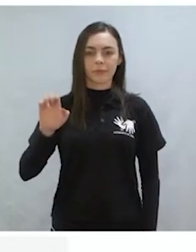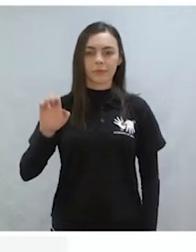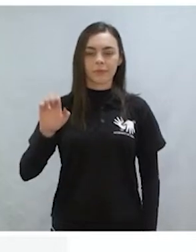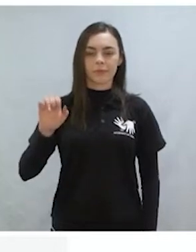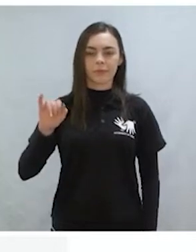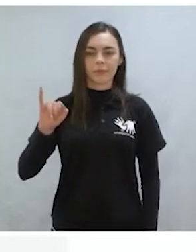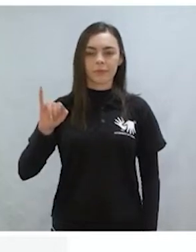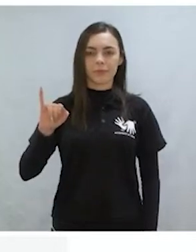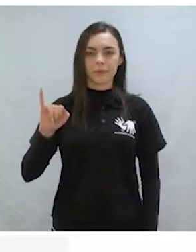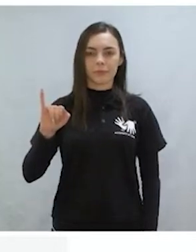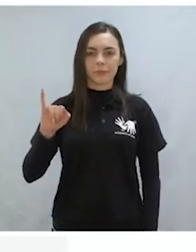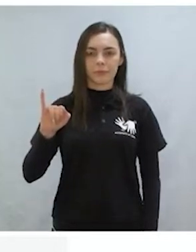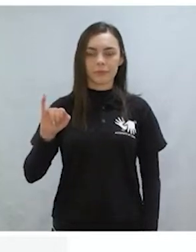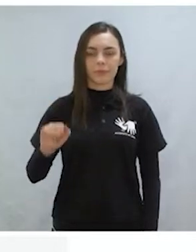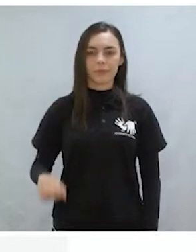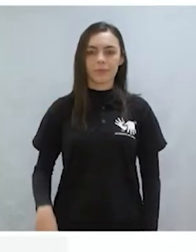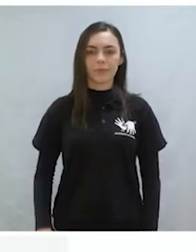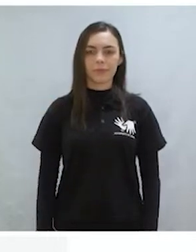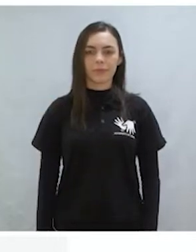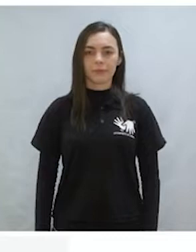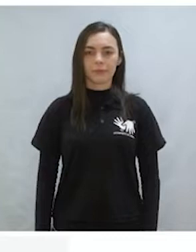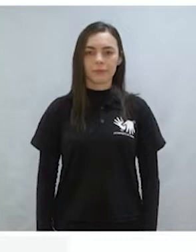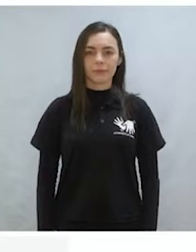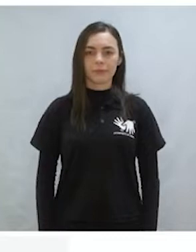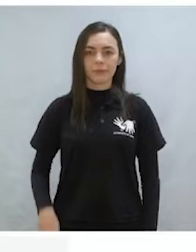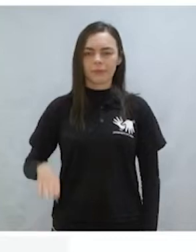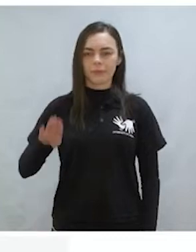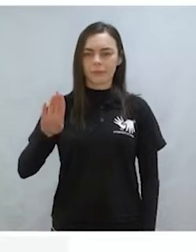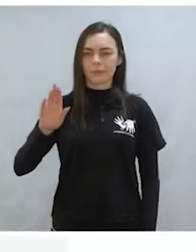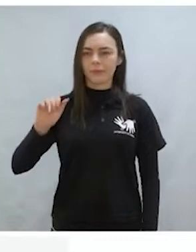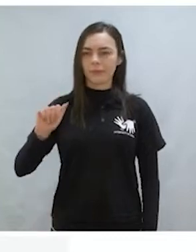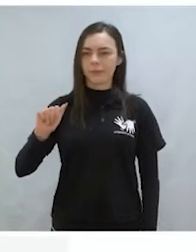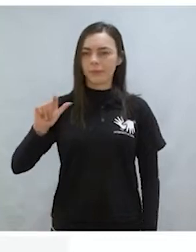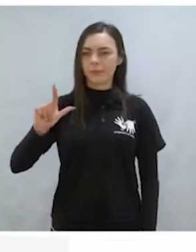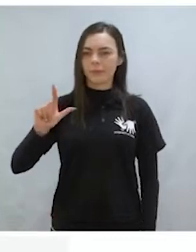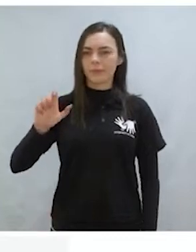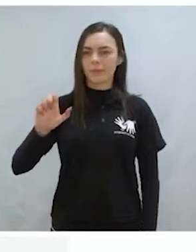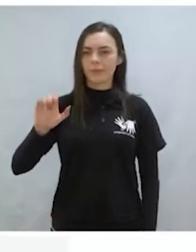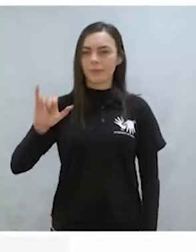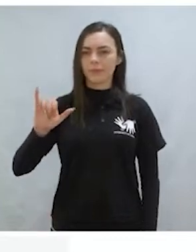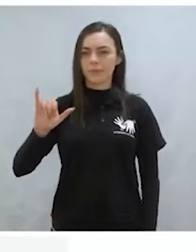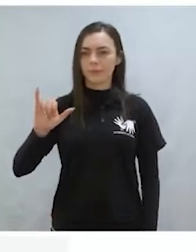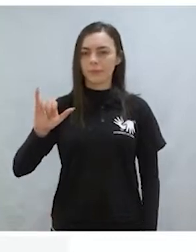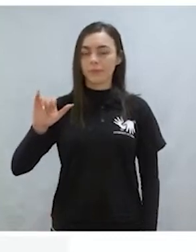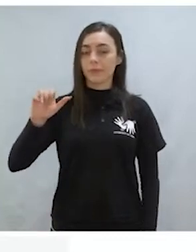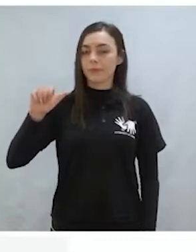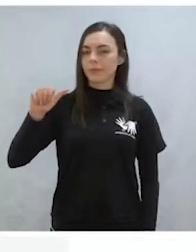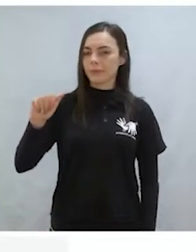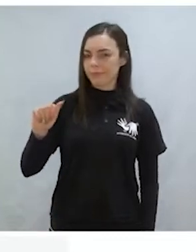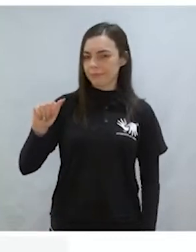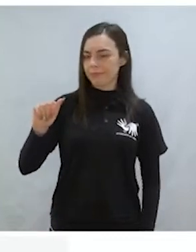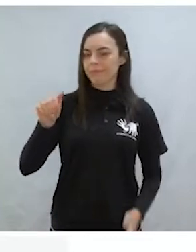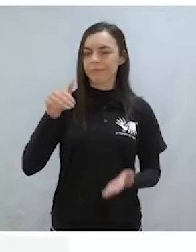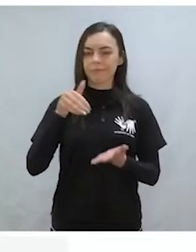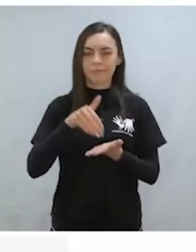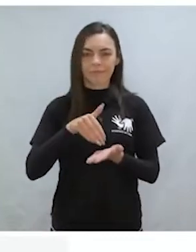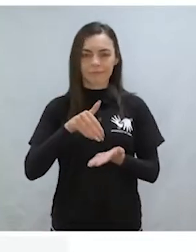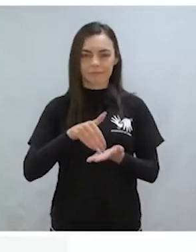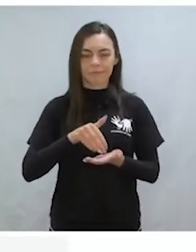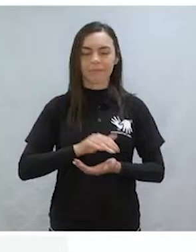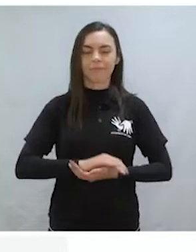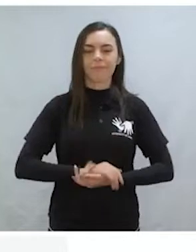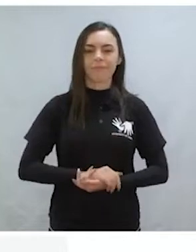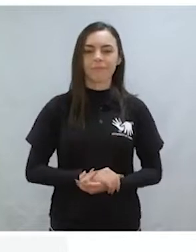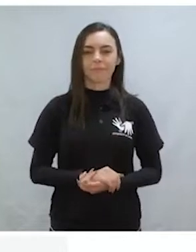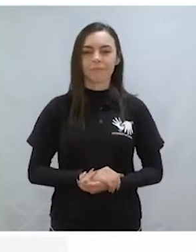o E e o I. Fica lei. Balei. E a última